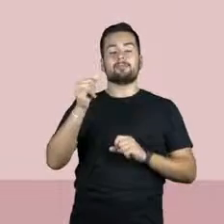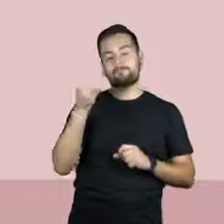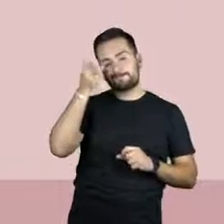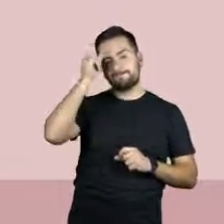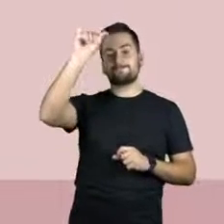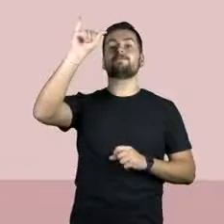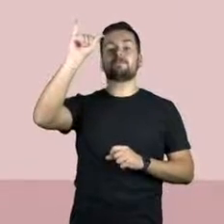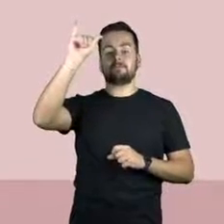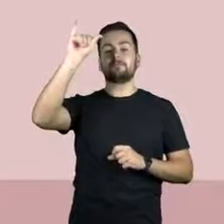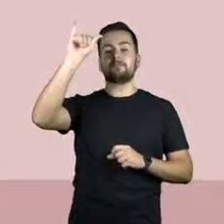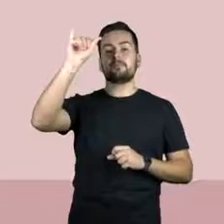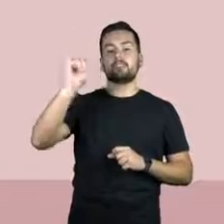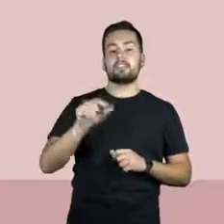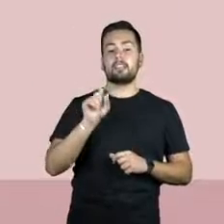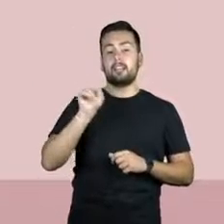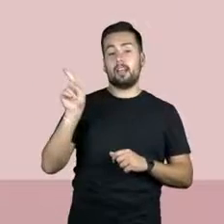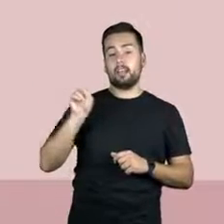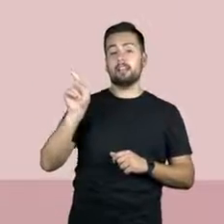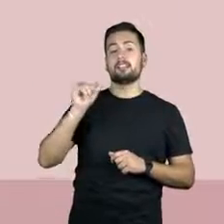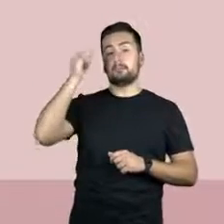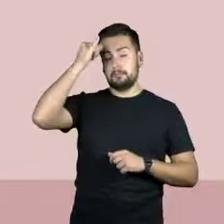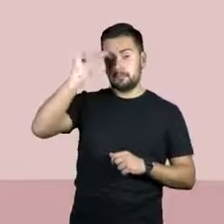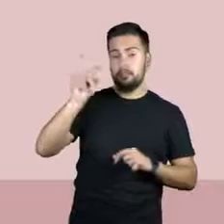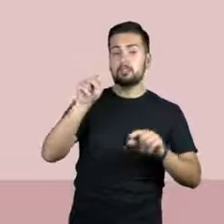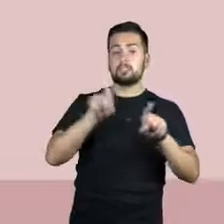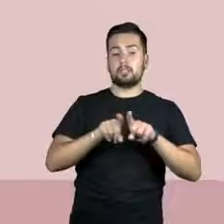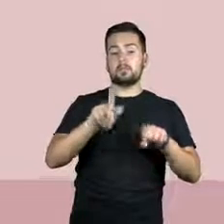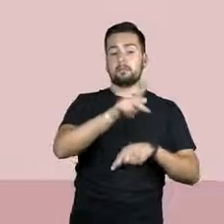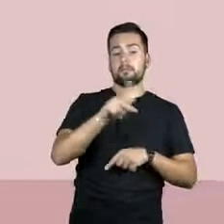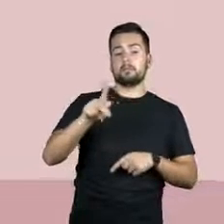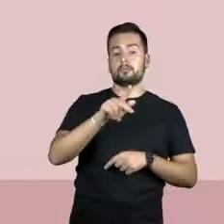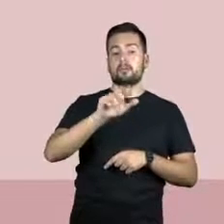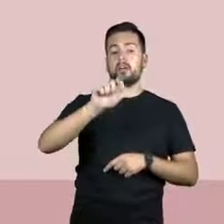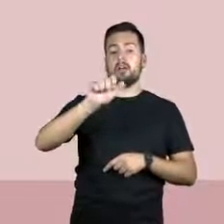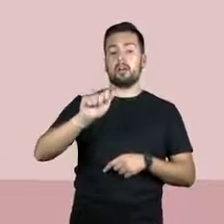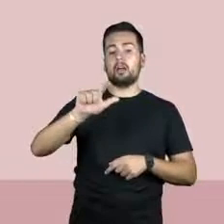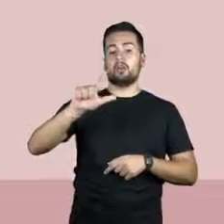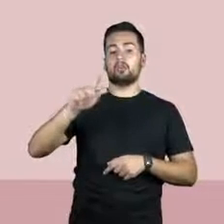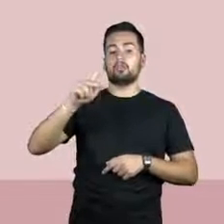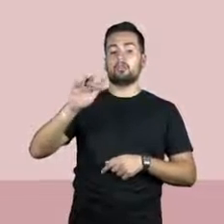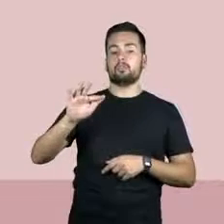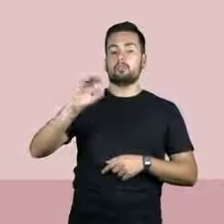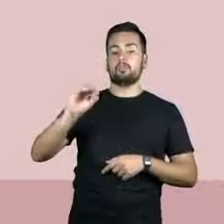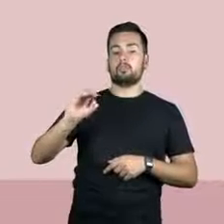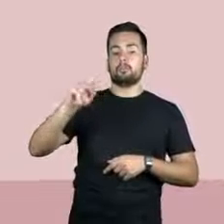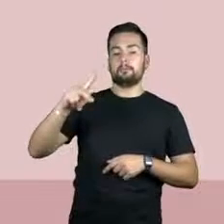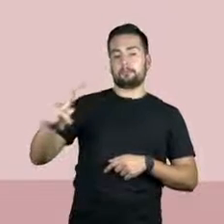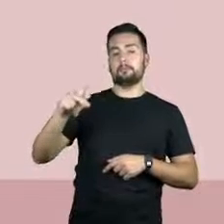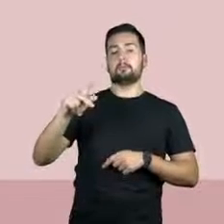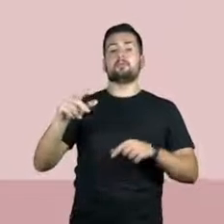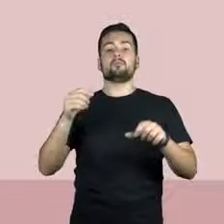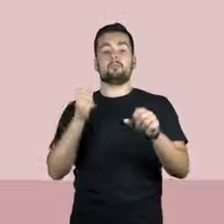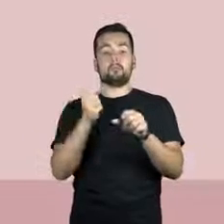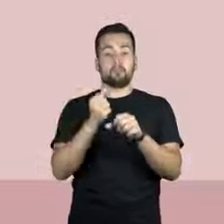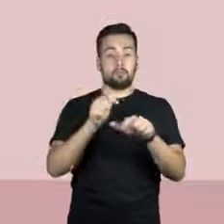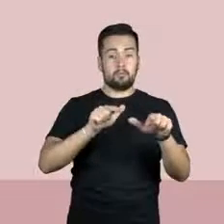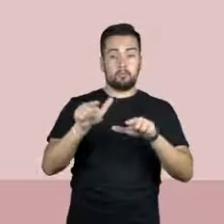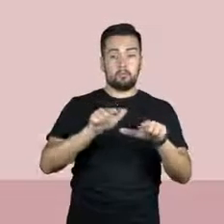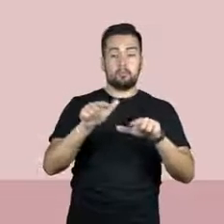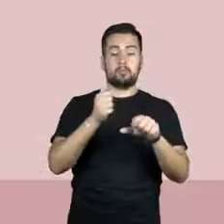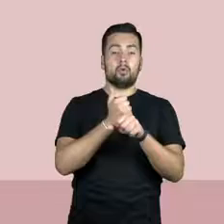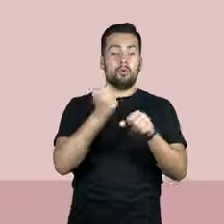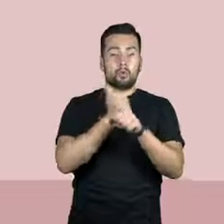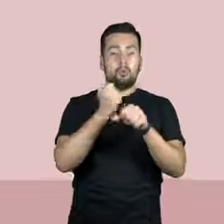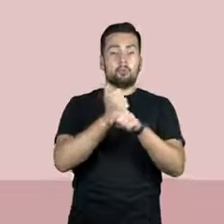foi previsto, inclusive, pelo professor aqui da UFOP, de Minas, né? Ele falou que uma obra de contenção poderia ter